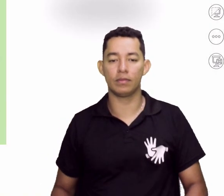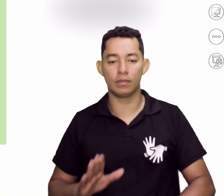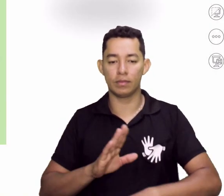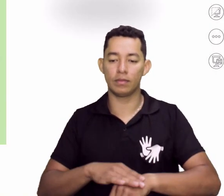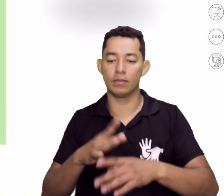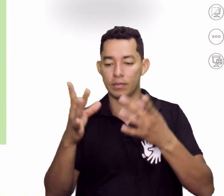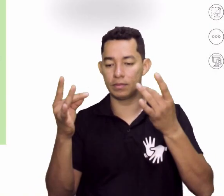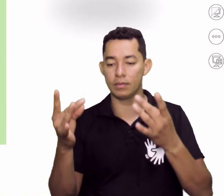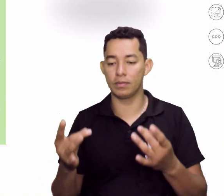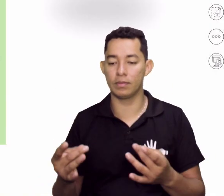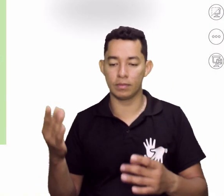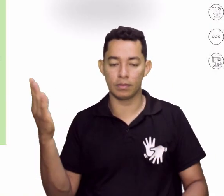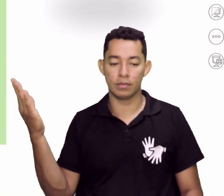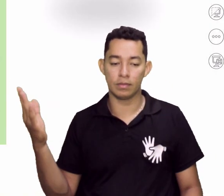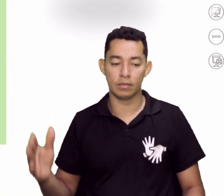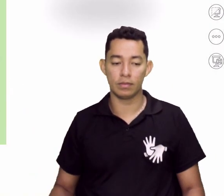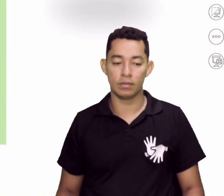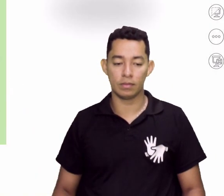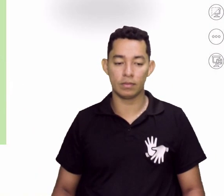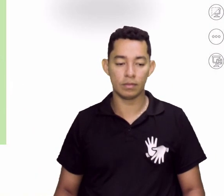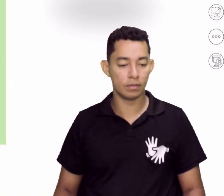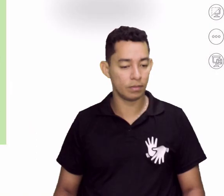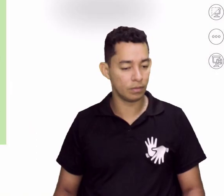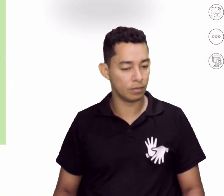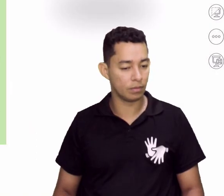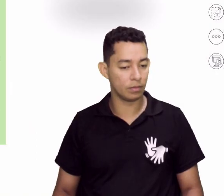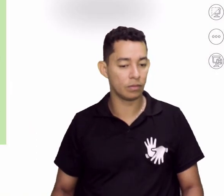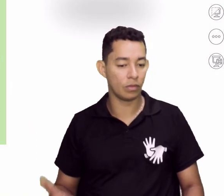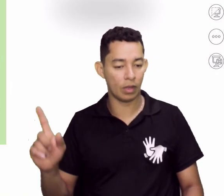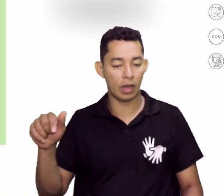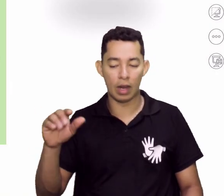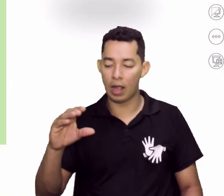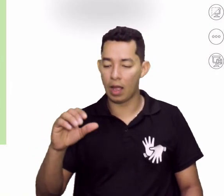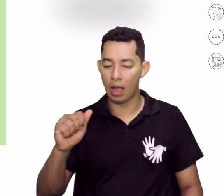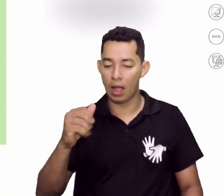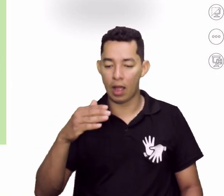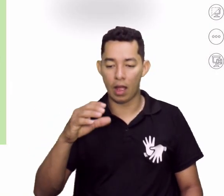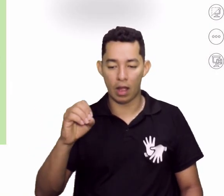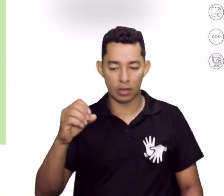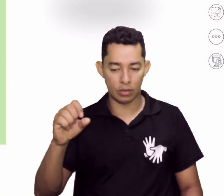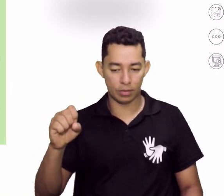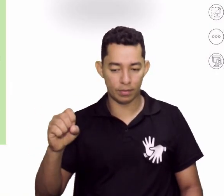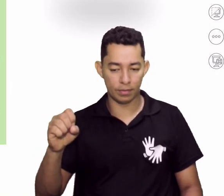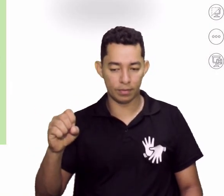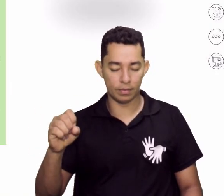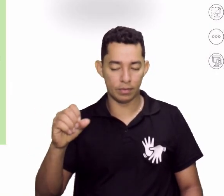a unidade tripartida. É uma obra em aço inoxidável,